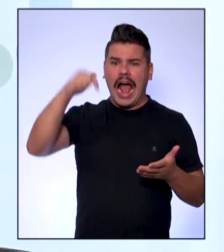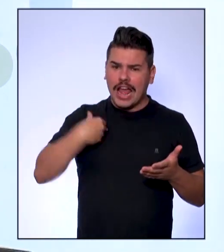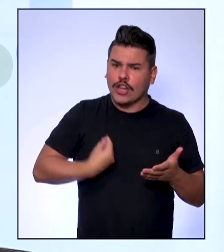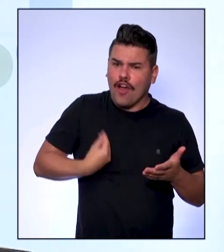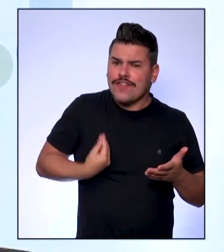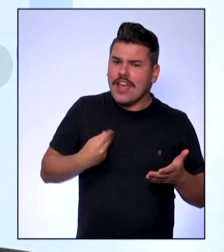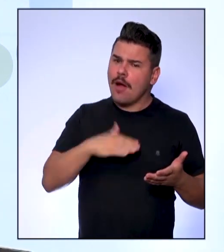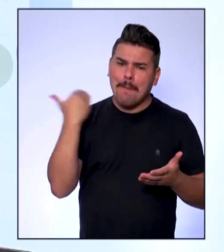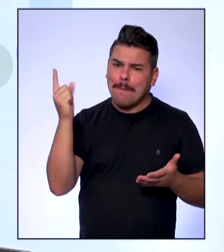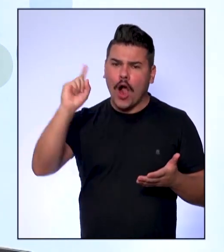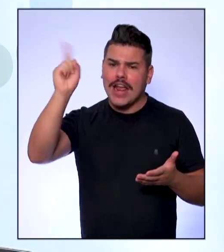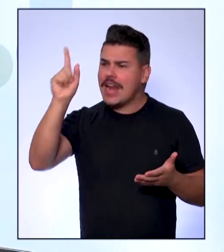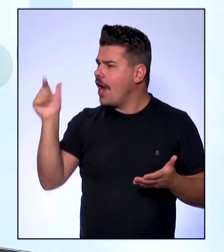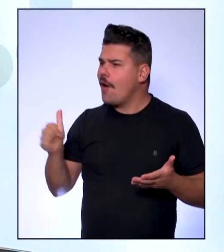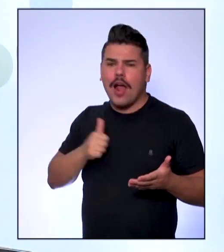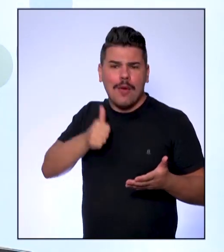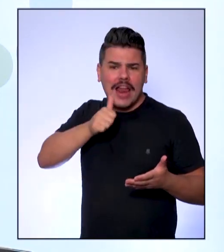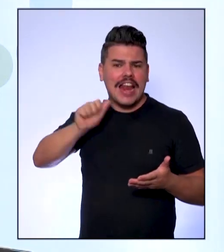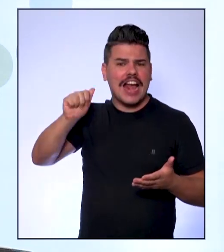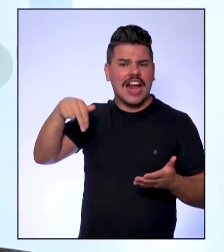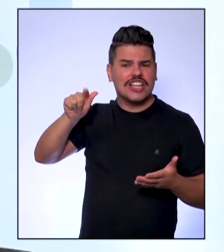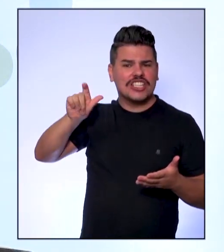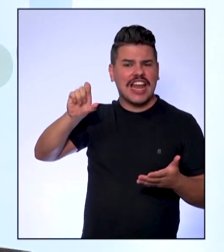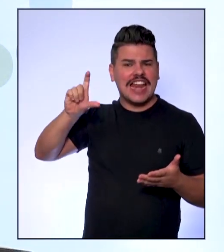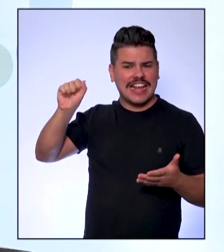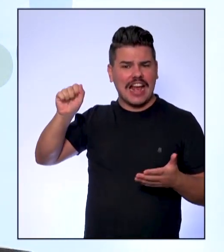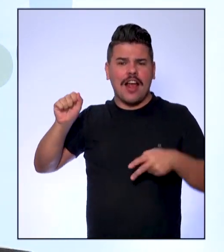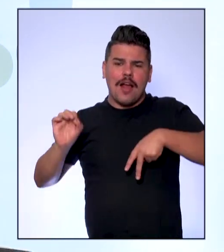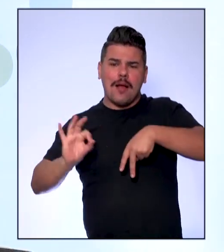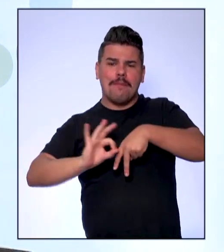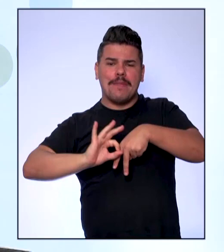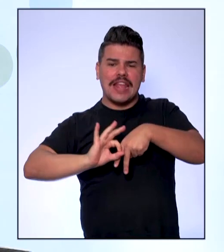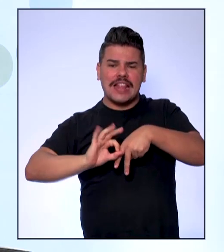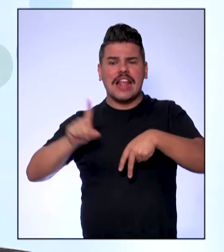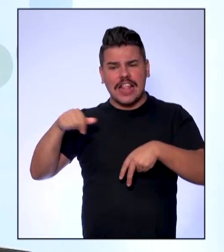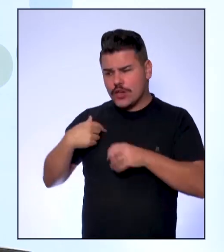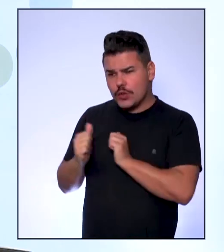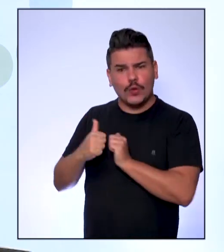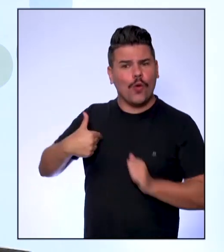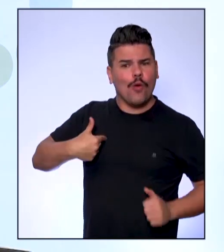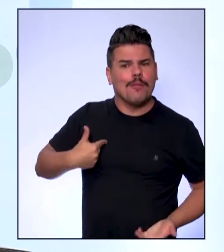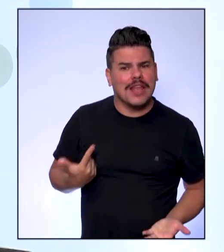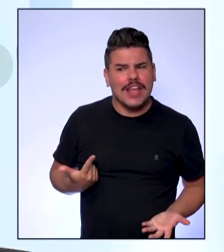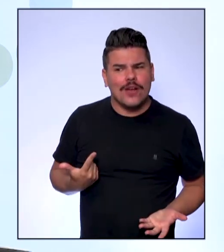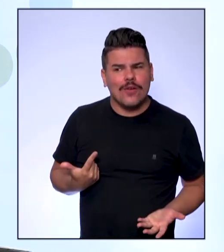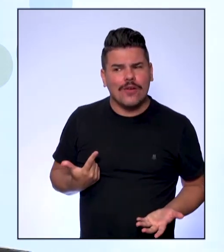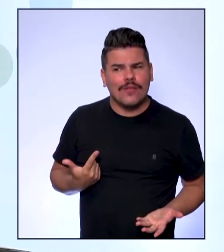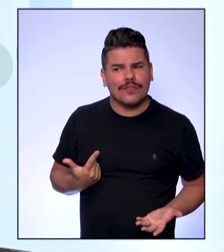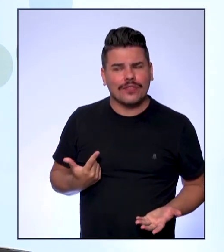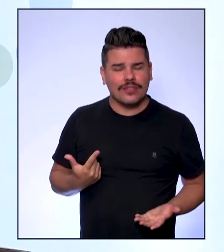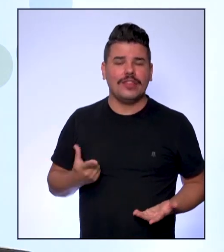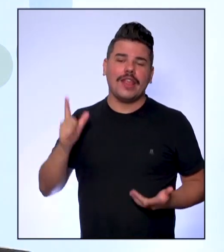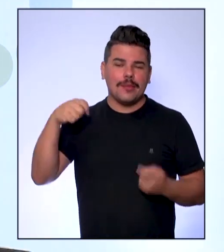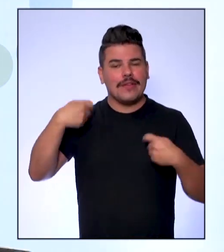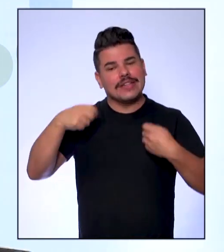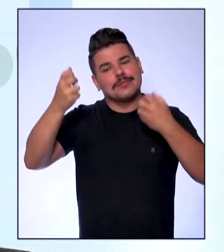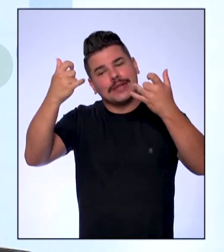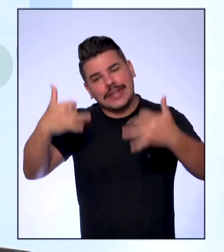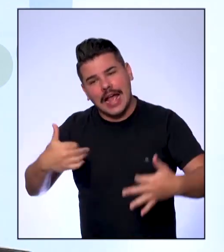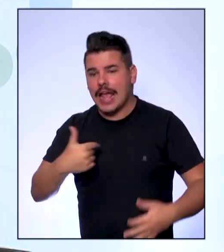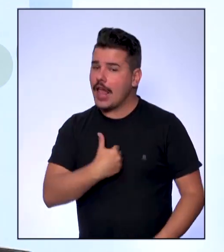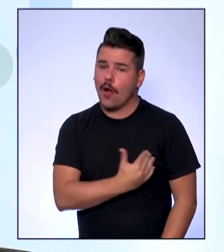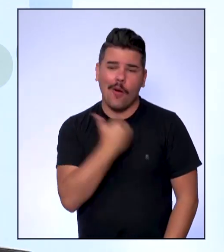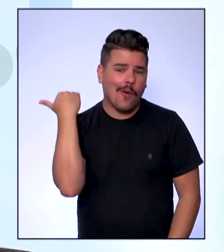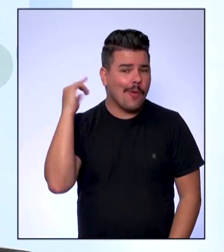pleno, maravilhoso, Angélica do meu lado. Então, assim, teve algum impacto negativo? Não, deu trabalho para ele explicar que, na verdade, ele estava